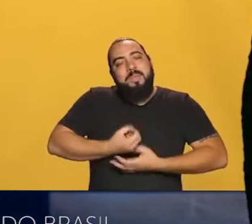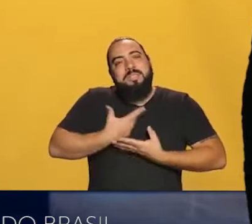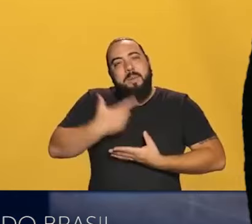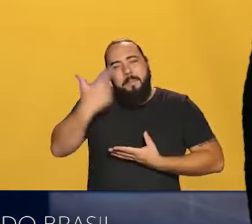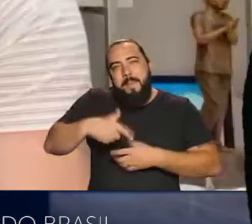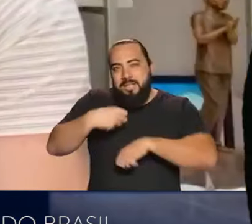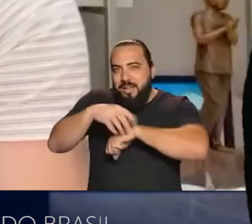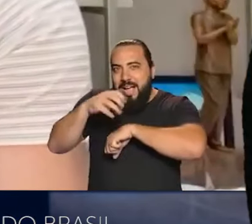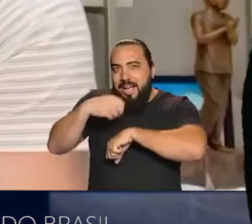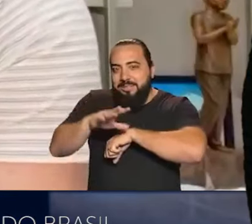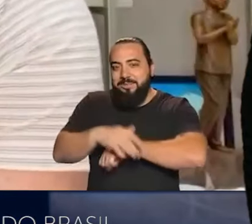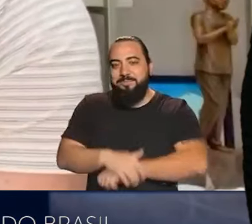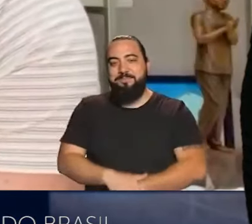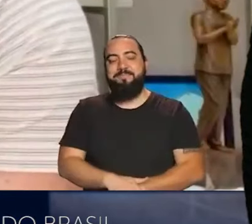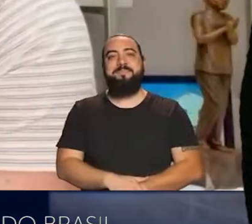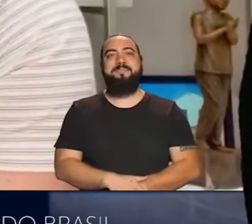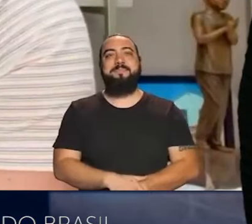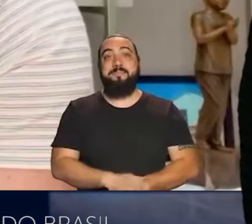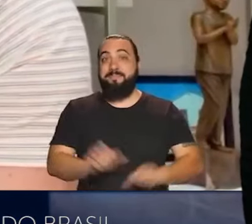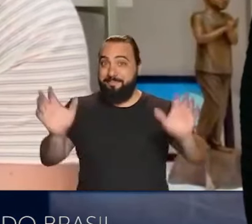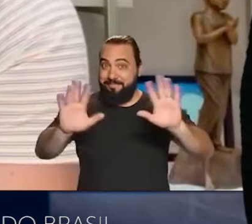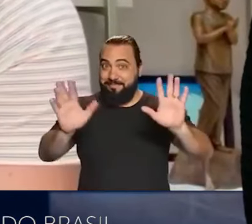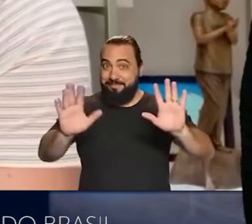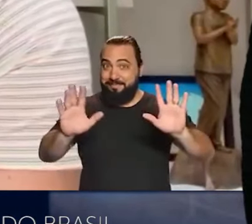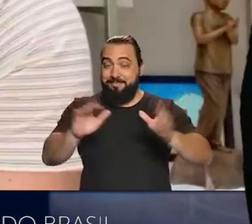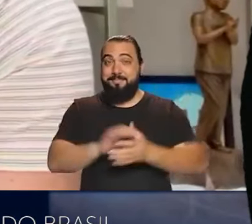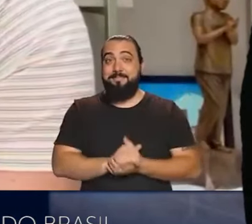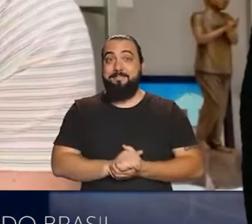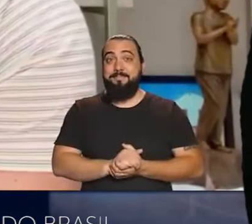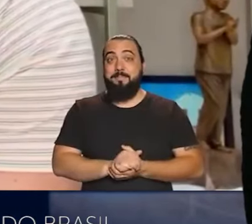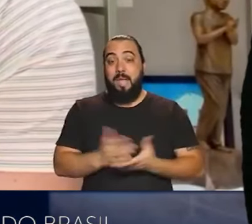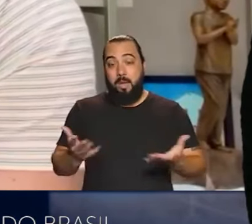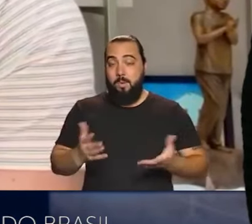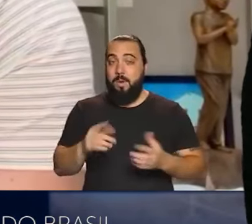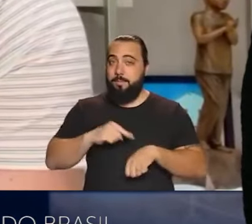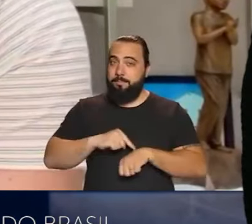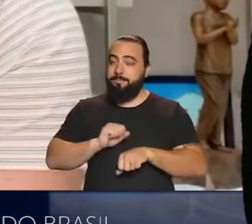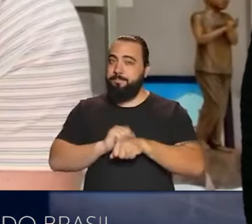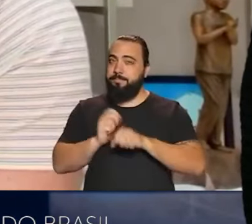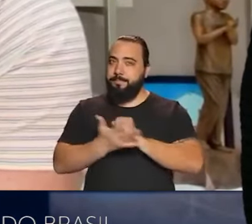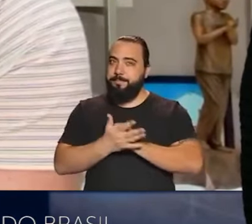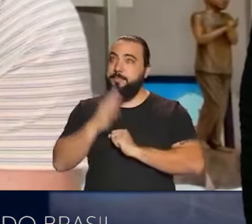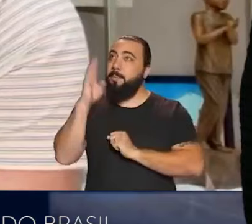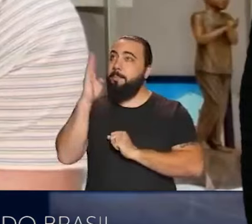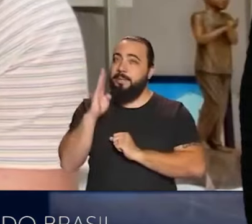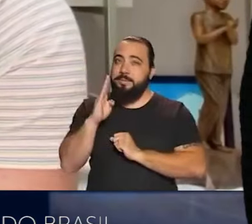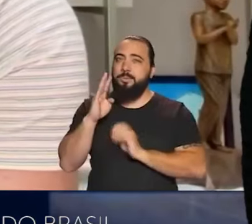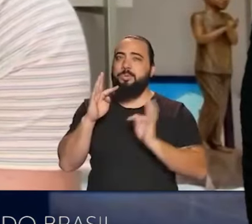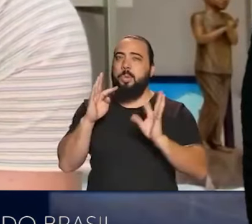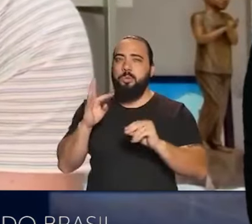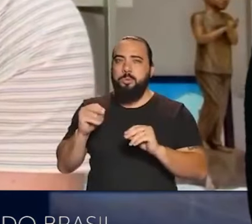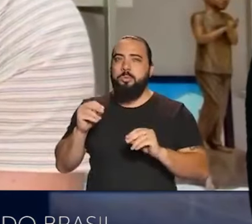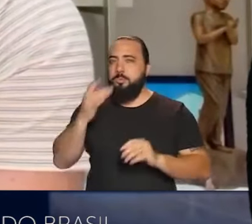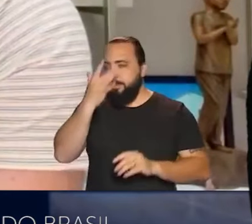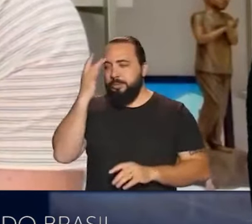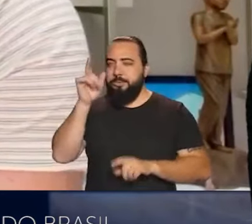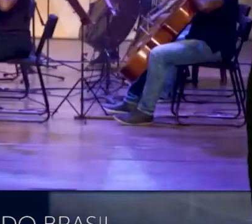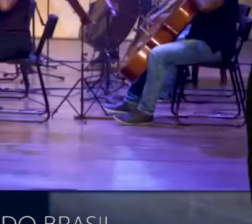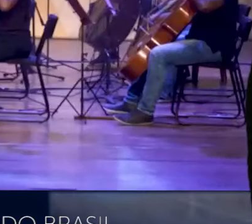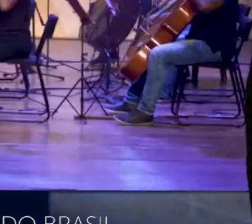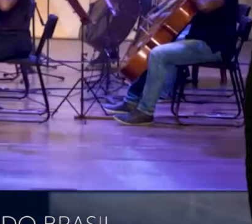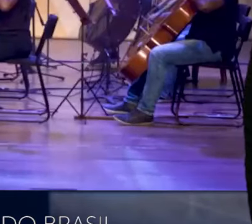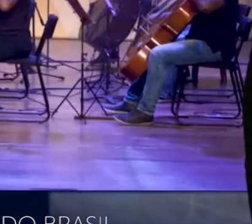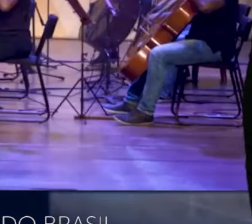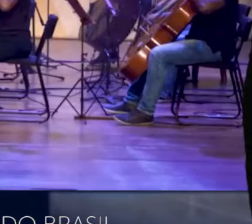teve como atrações um poema do poeta e cordelista Braulio Bessa, que versa sobre o trabalho do SESC,